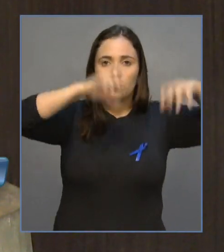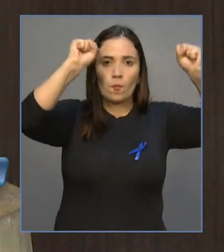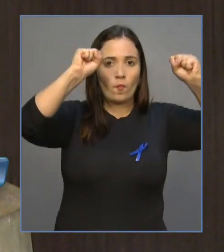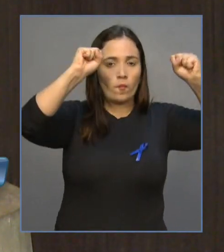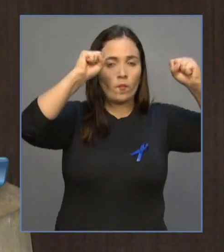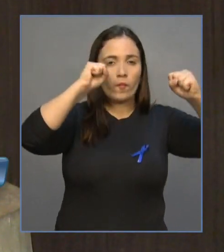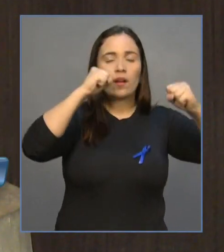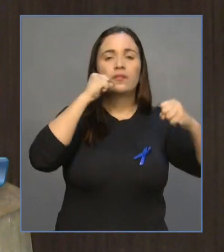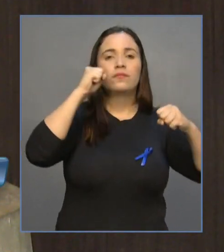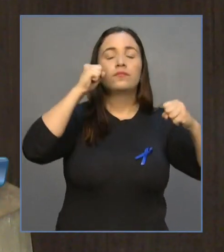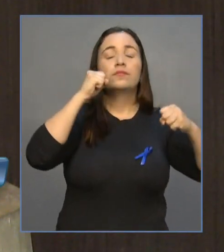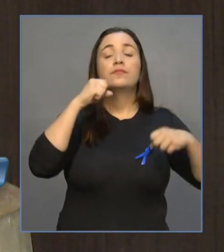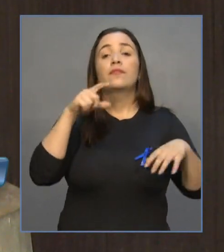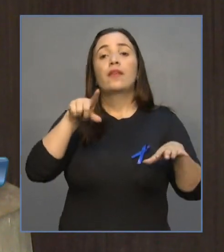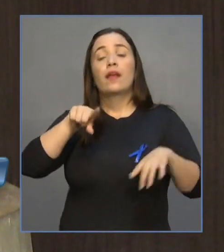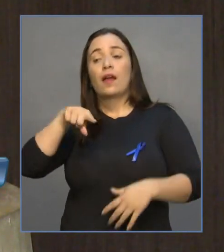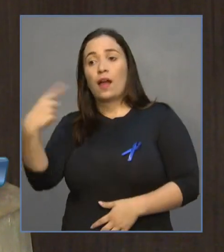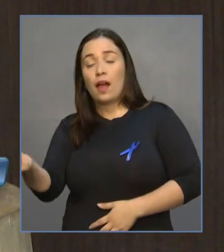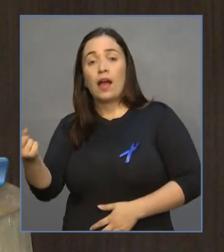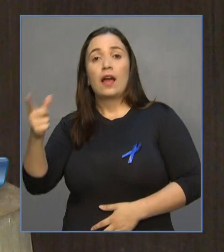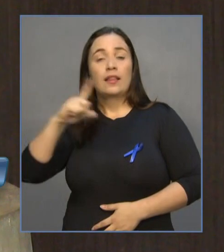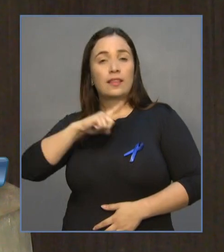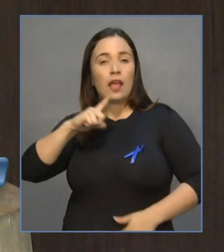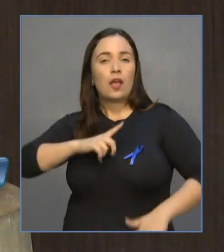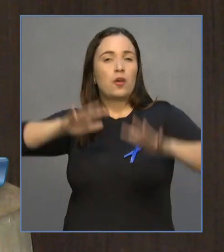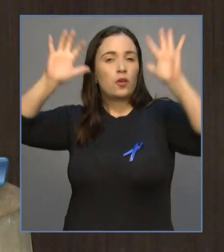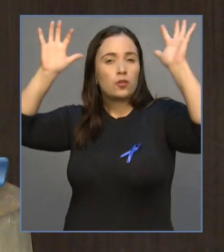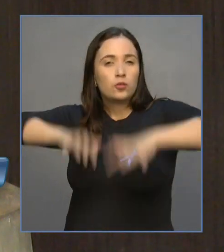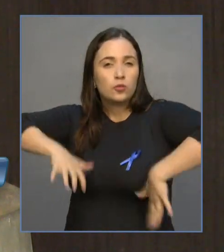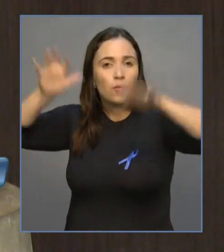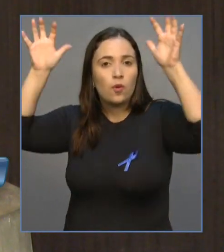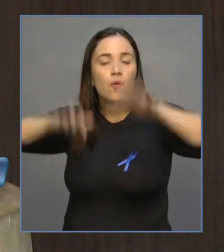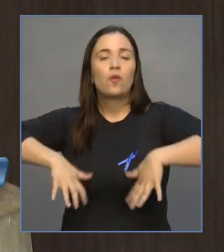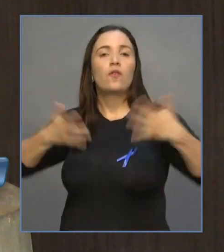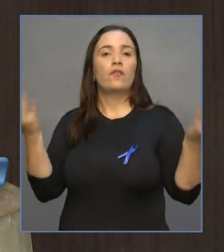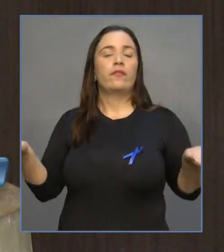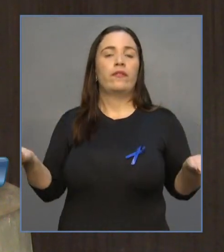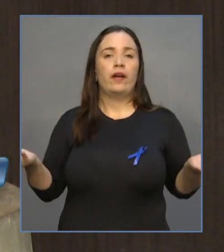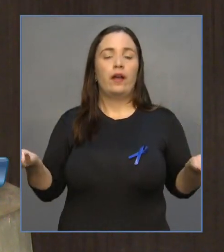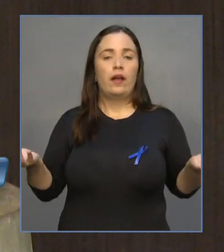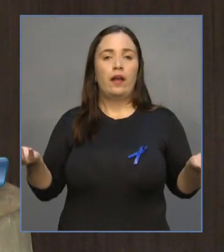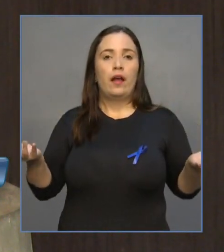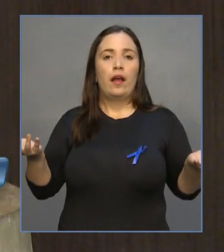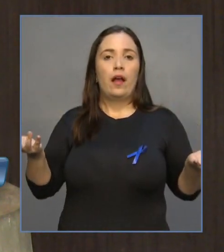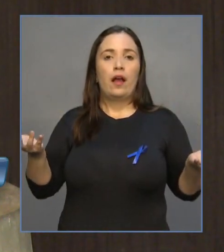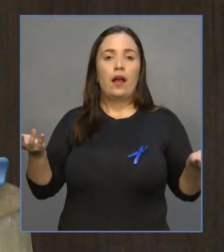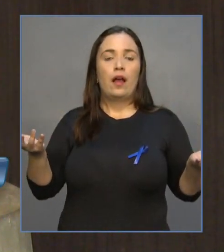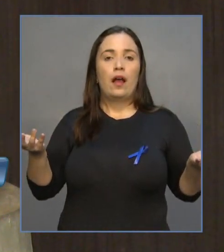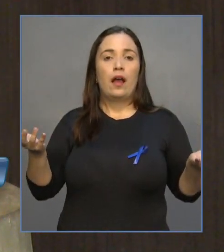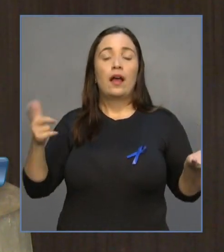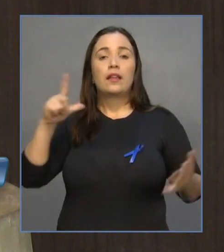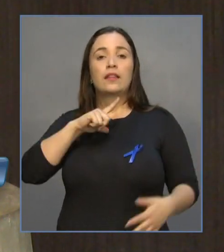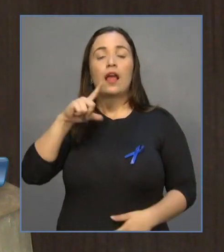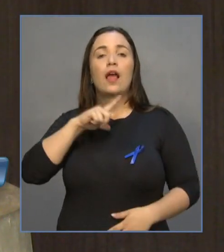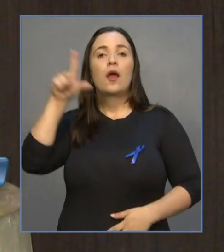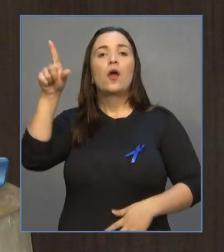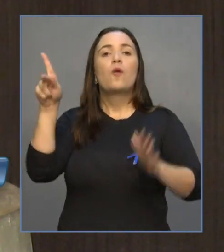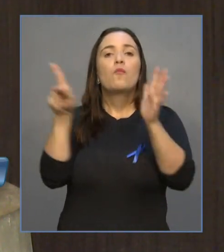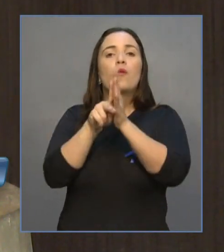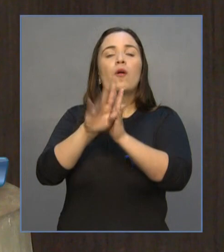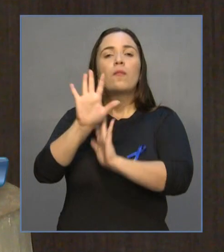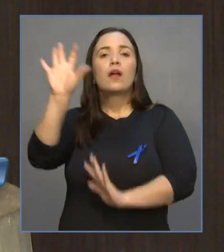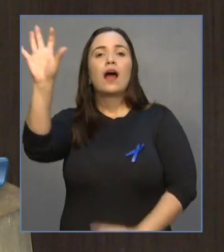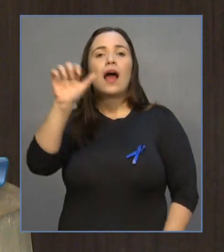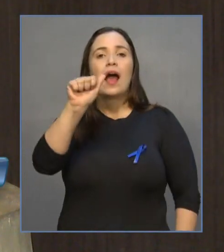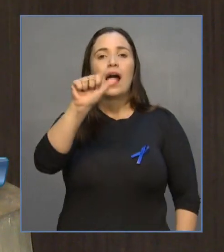regiões, aquelas acometidas com intensas chuvas, sobretudo chuvas tropicais, como o clima de monções no Sudeste Asiático,